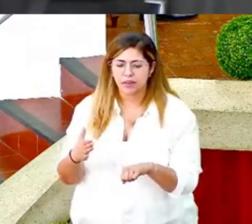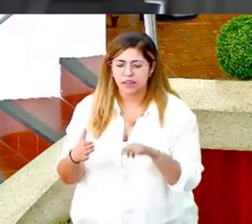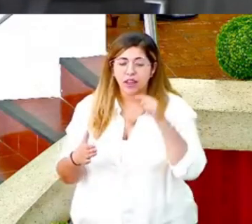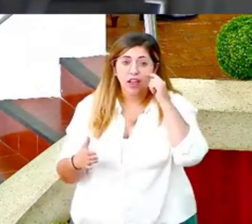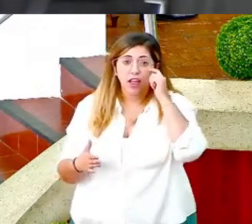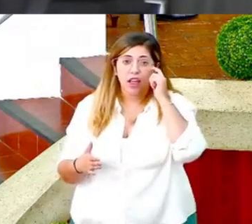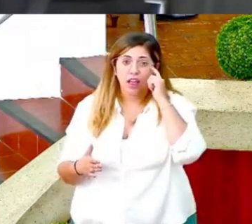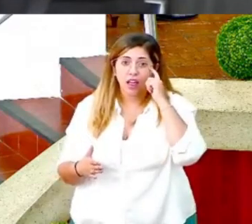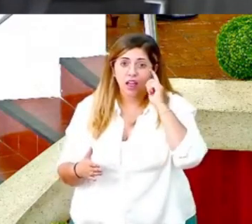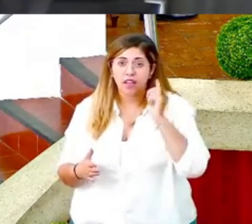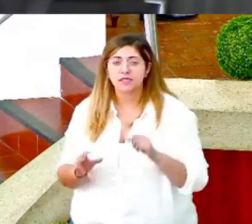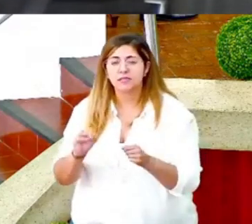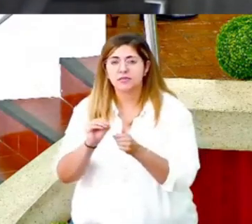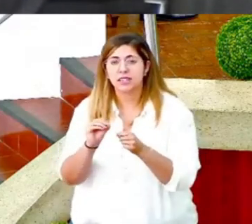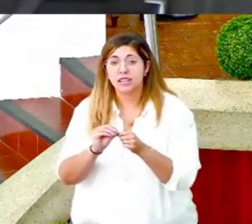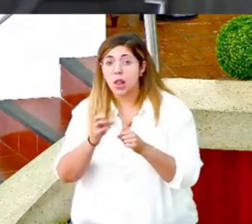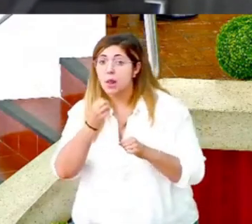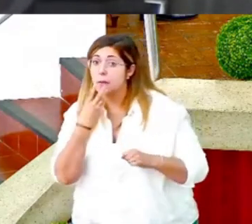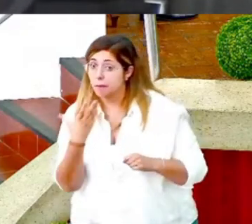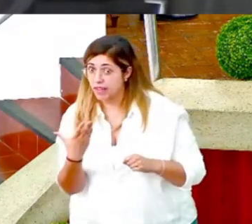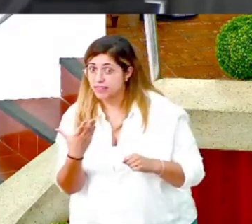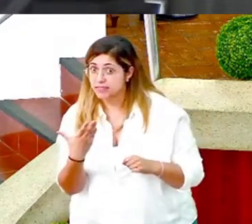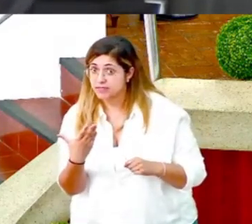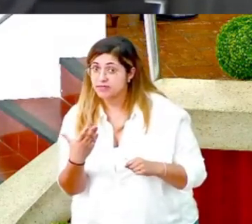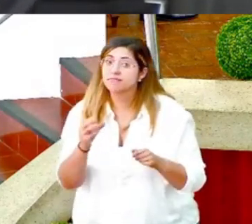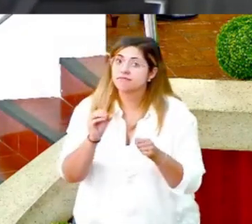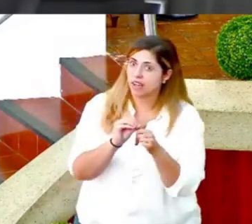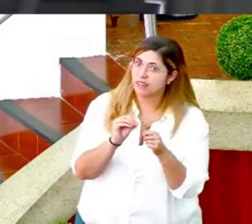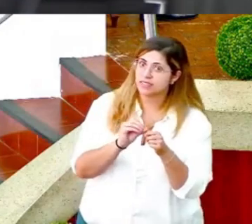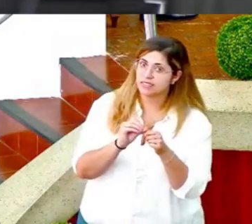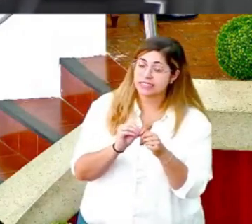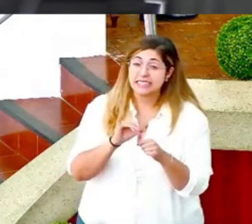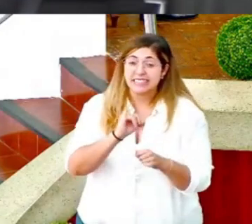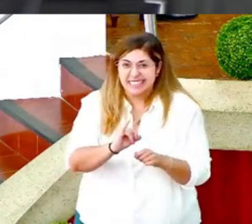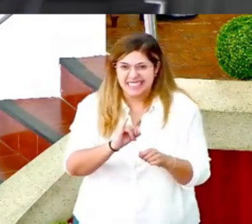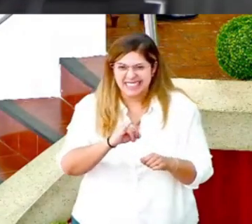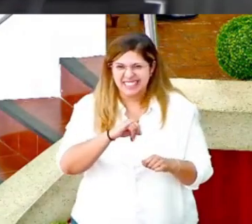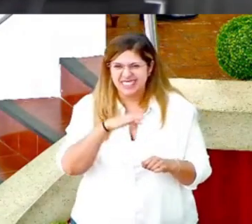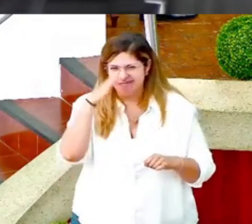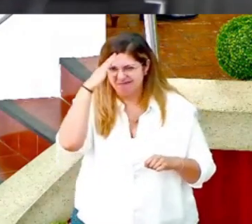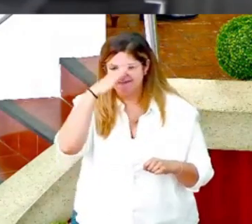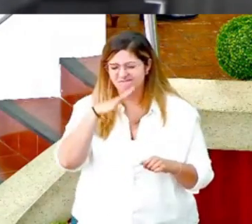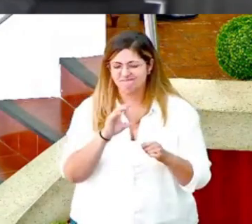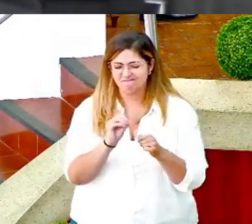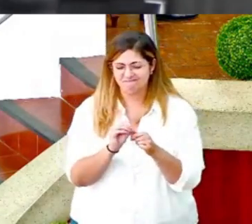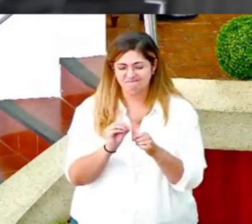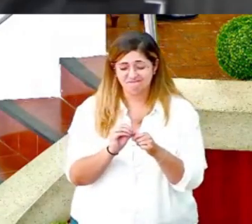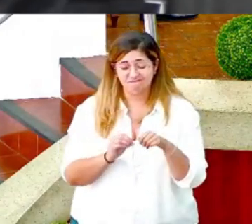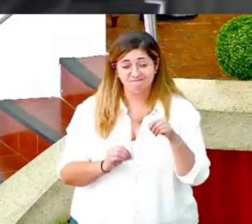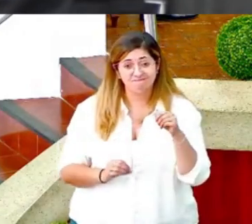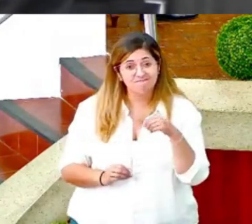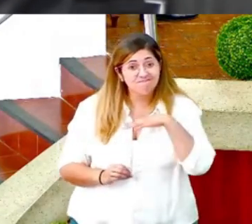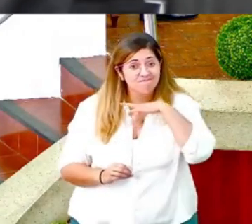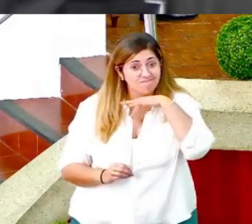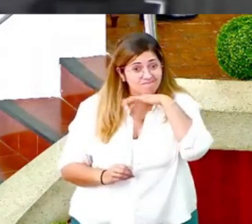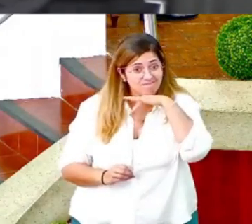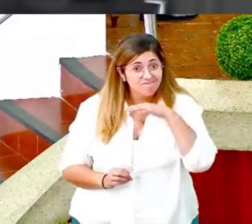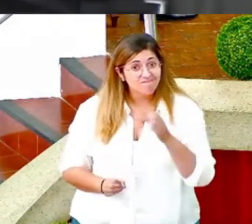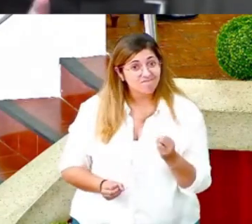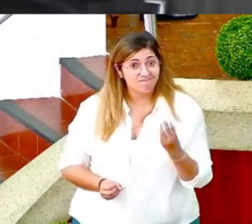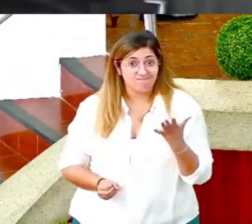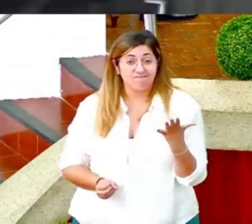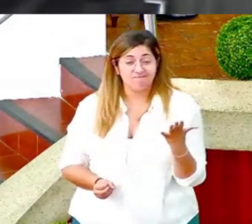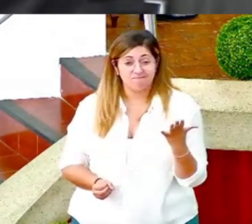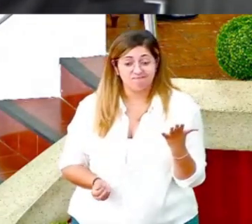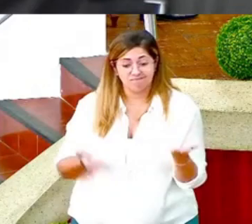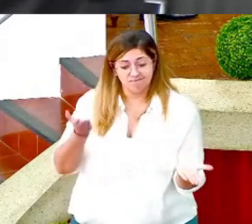isso, o bem te sucede. Se fizer o mal, ou se não fizer isso, o mal vai te alcançar. Então tem um contexto aqui. E muito